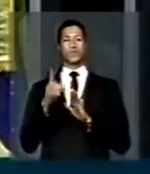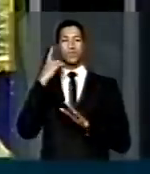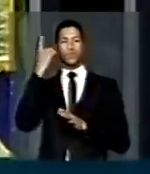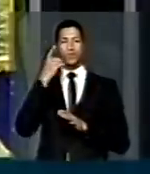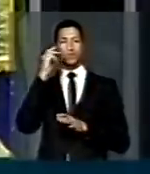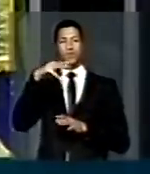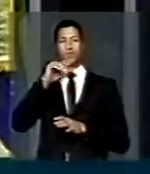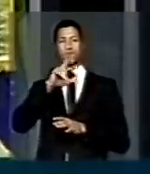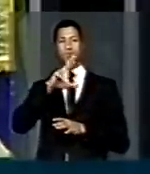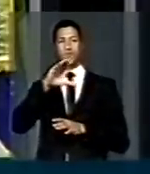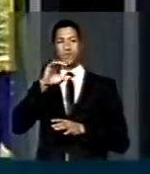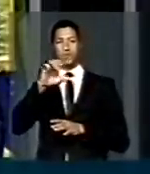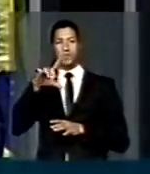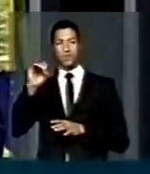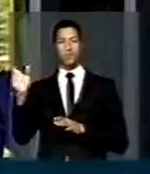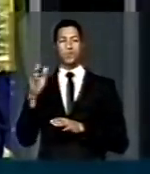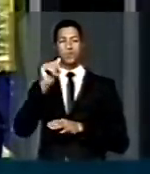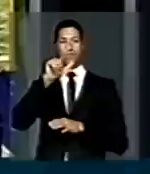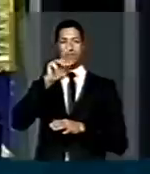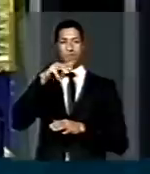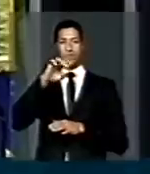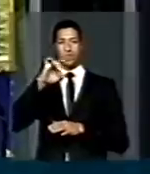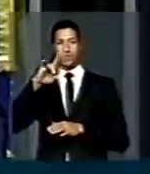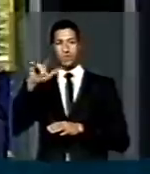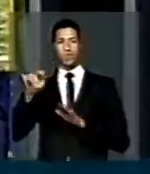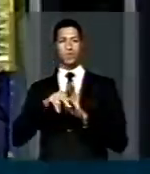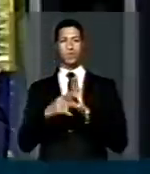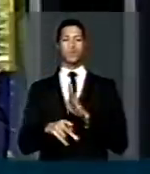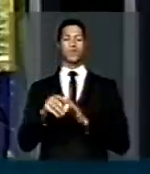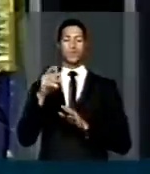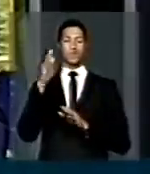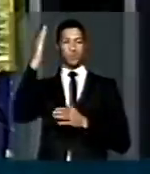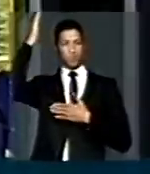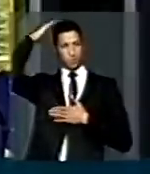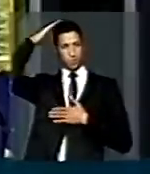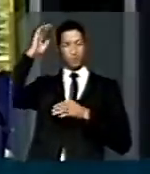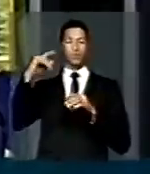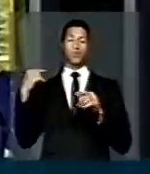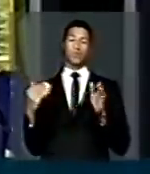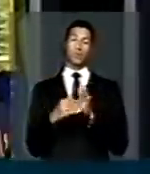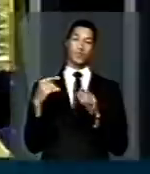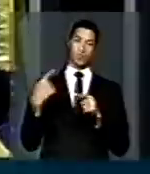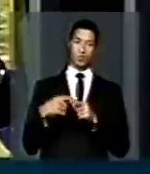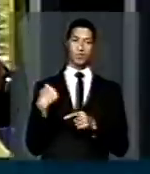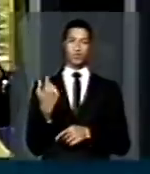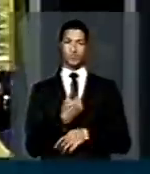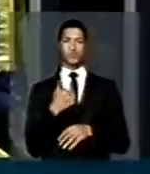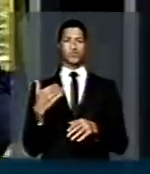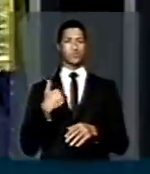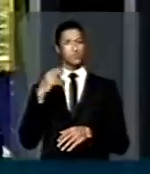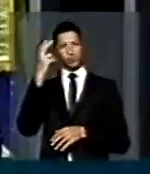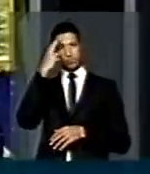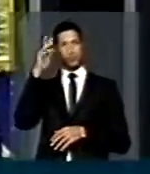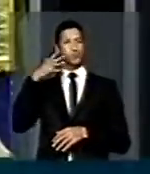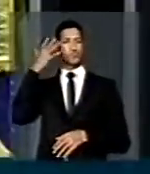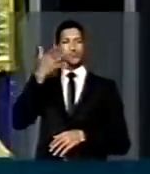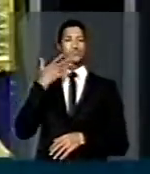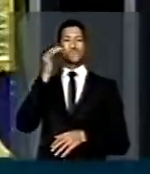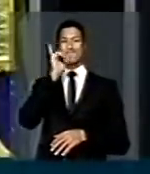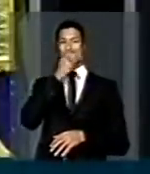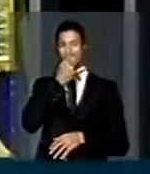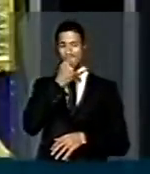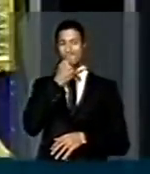Marcelo Almeida do PMDB do Paraná até porque a gente tem uma cultura política